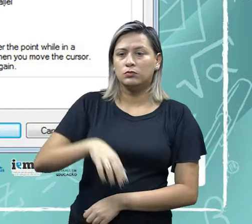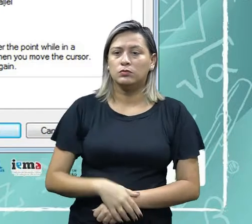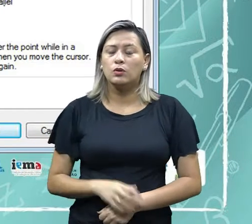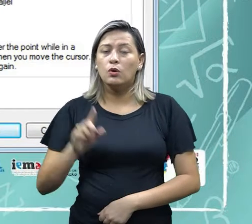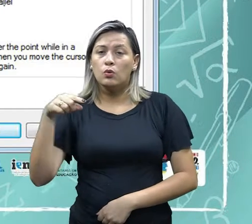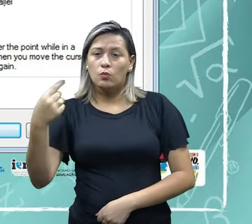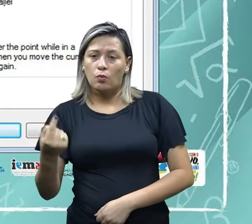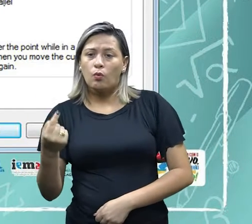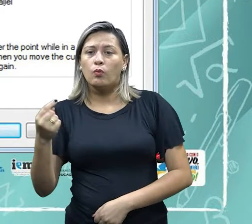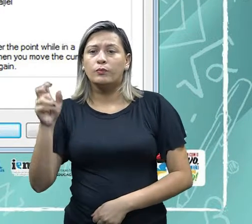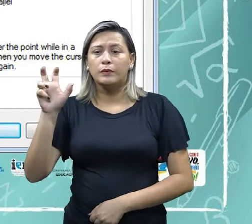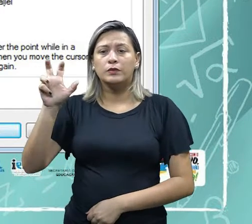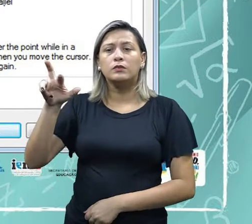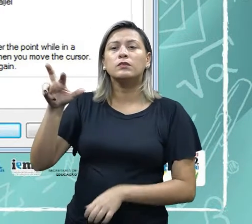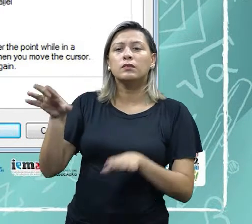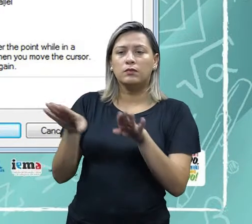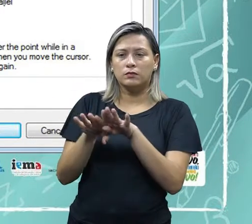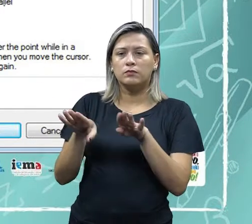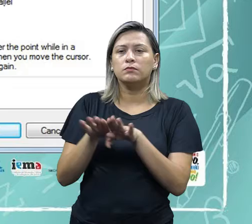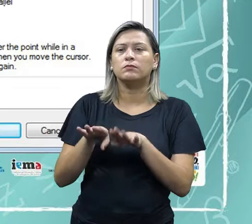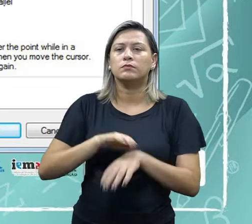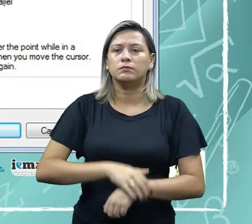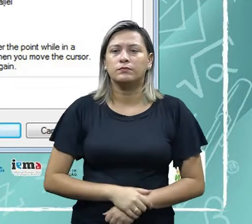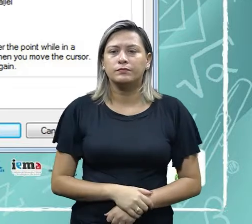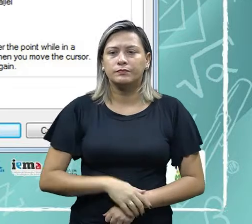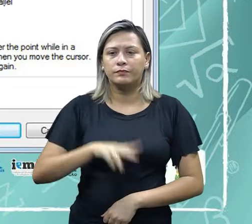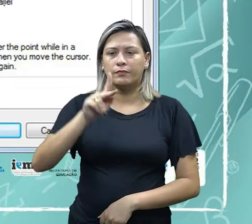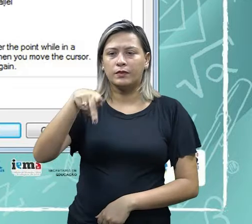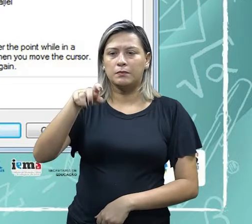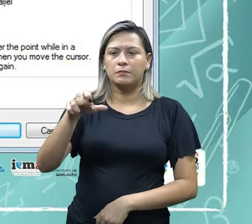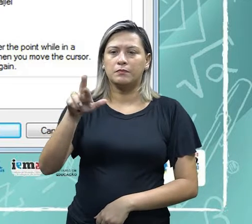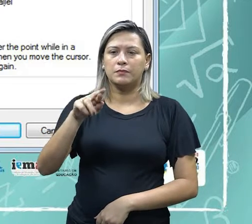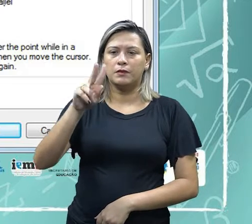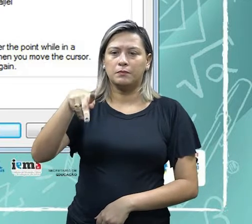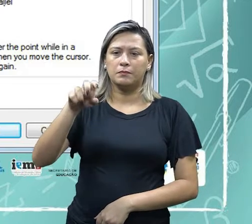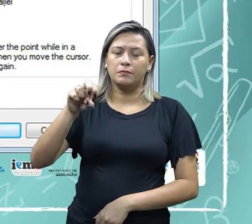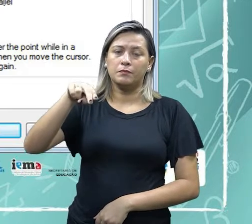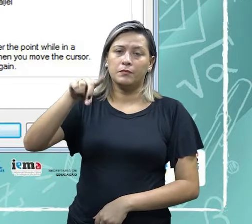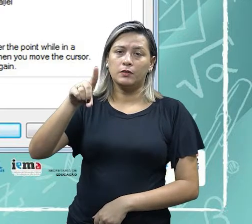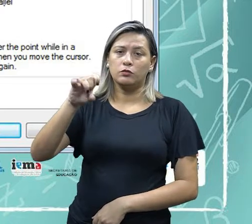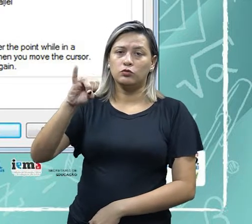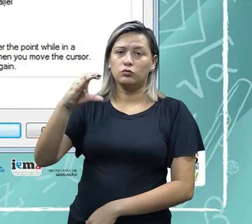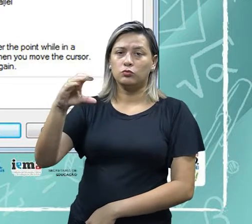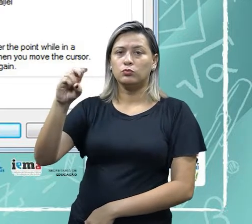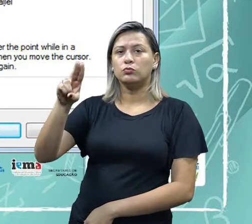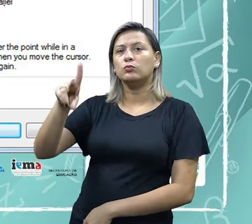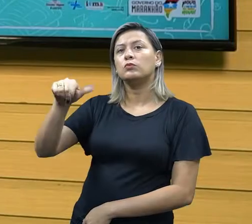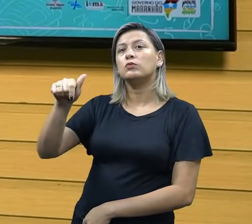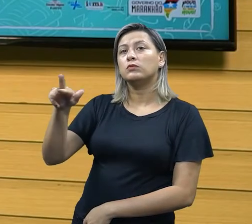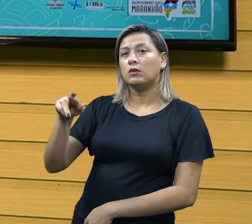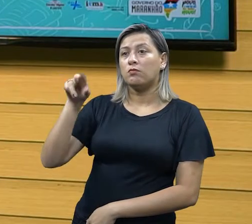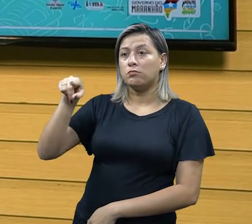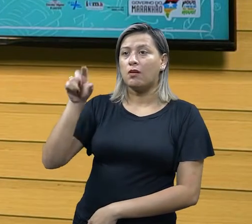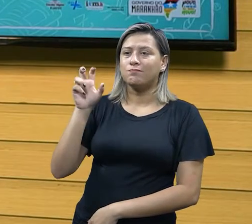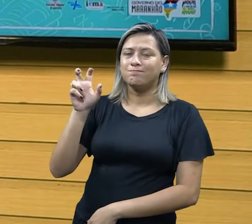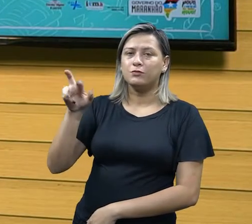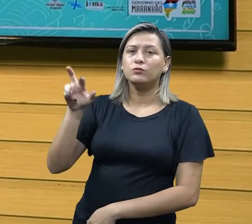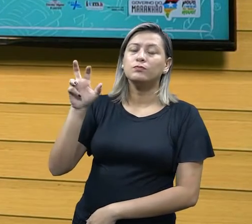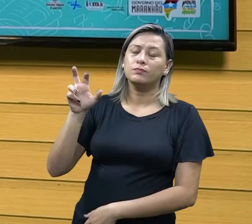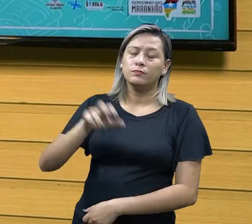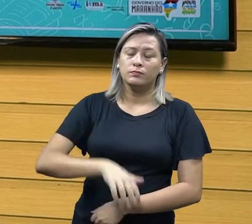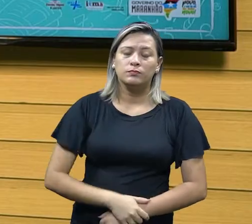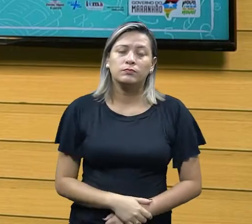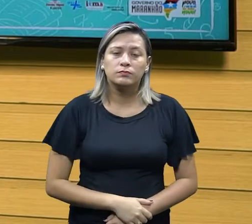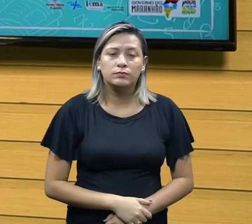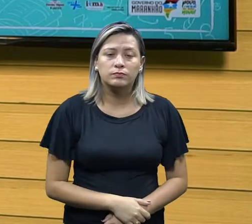selecionado ali, mas você pode deixar selecionado, é o perpendicular. Tá? Esse perpendicular realmente é aquele que